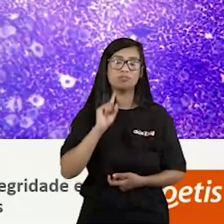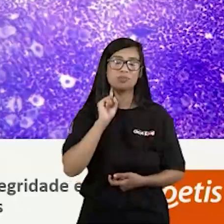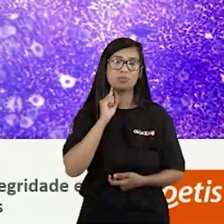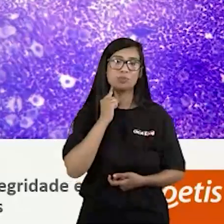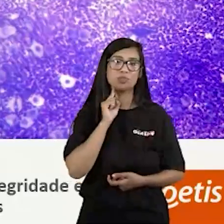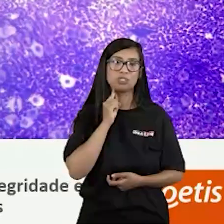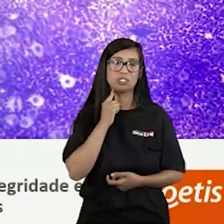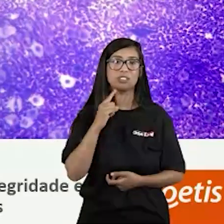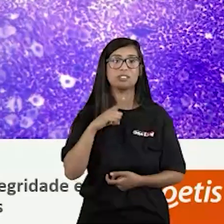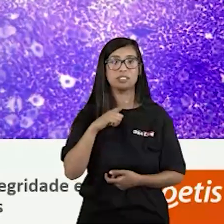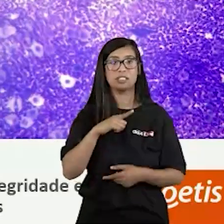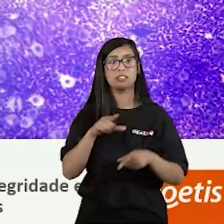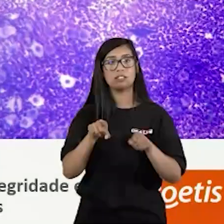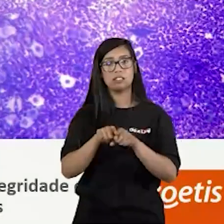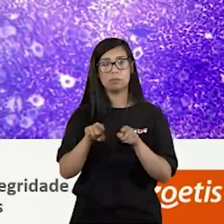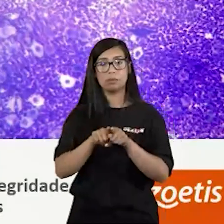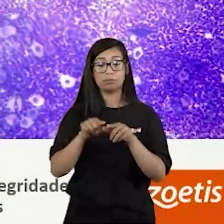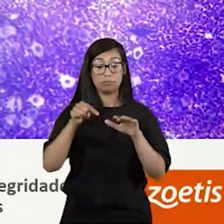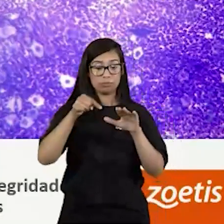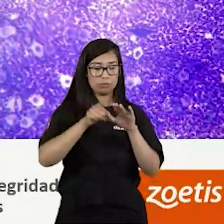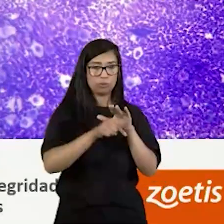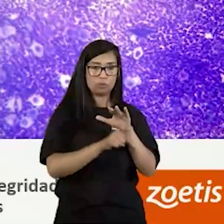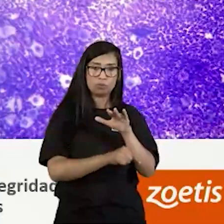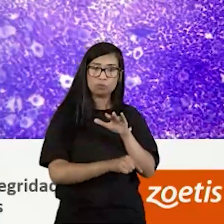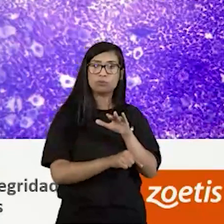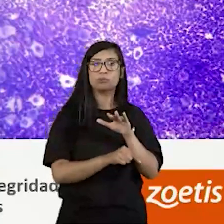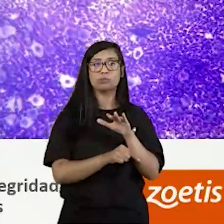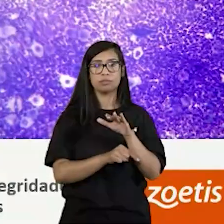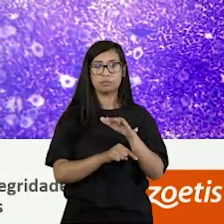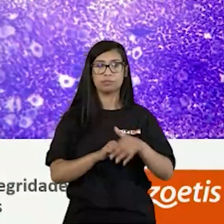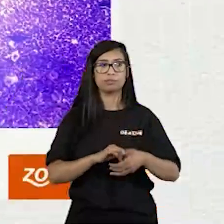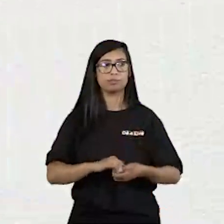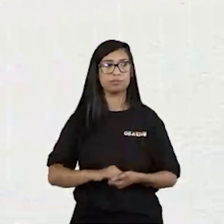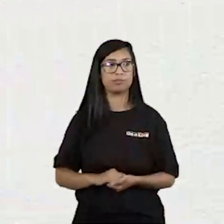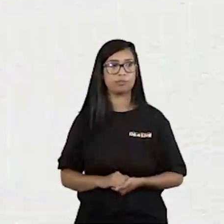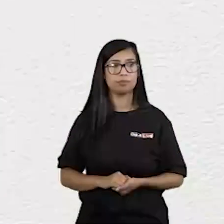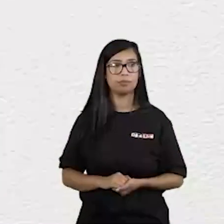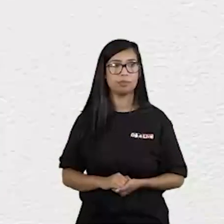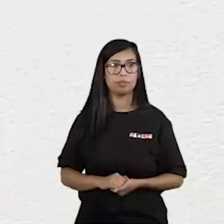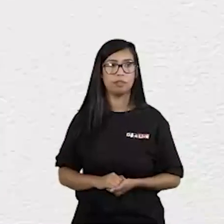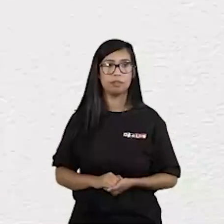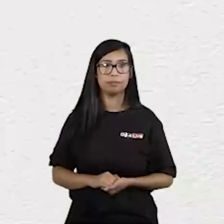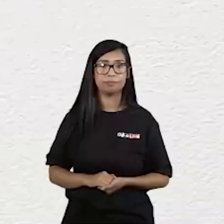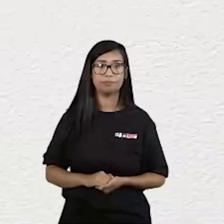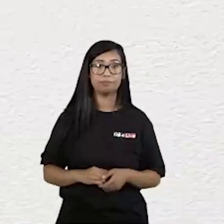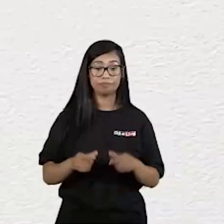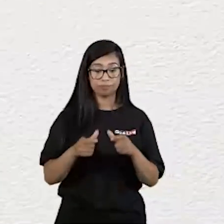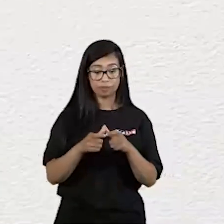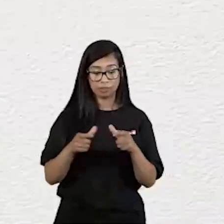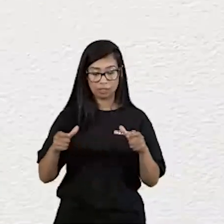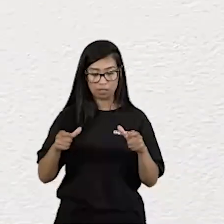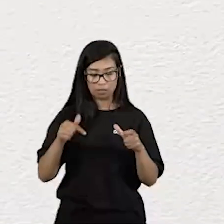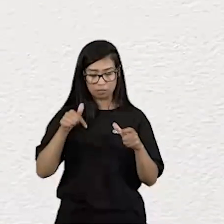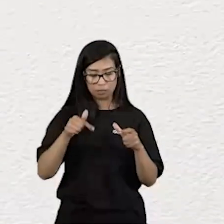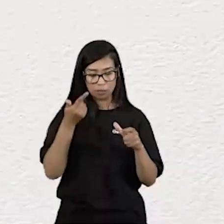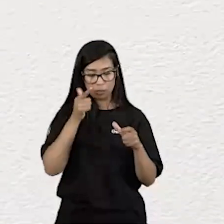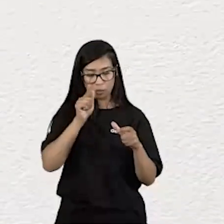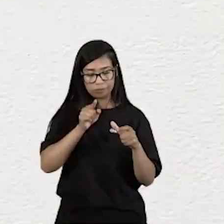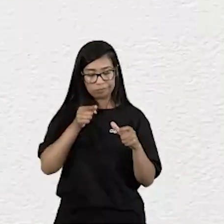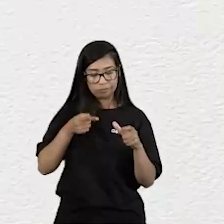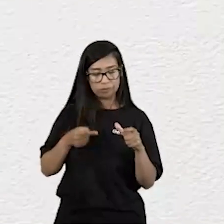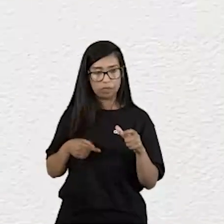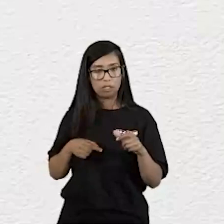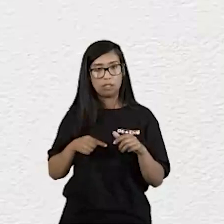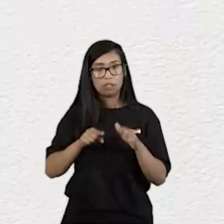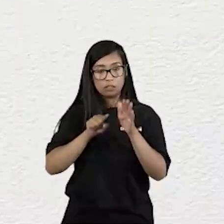integridade. Esse neutrófilo é íntegro, ele é degenerado? A gente vai ver um pouquinho disso agora na leitura da lâmina, que a gente vai fazer. Então, eu